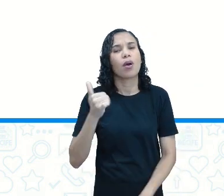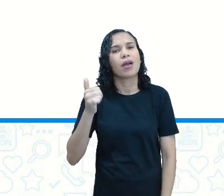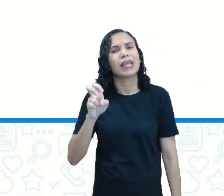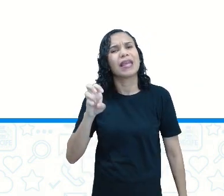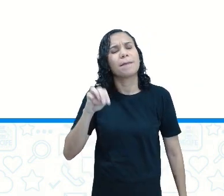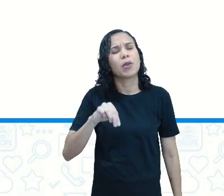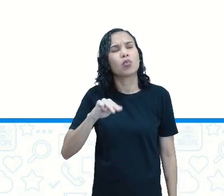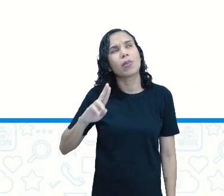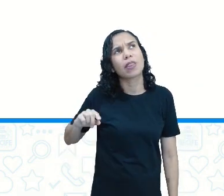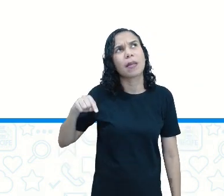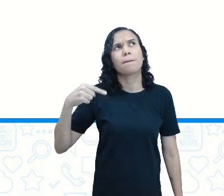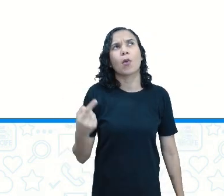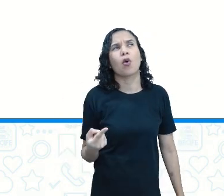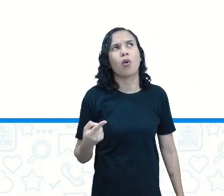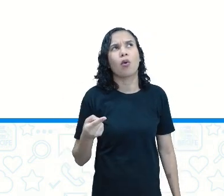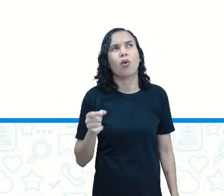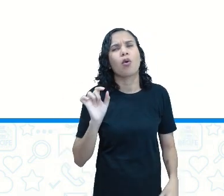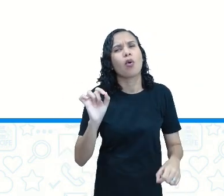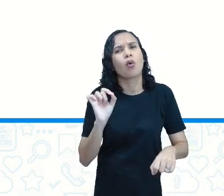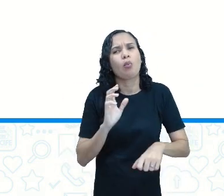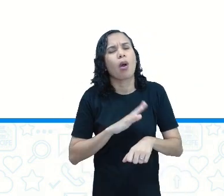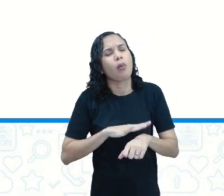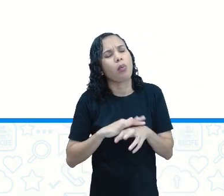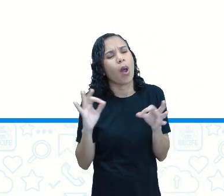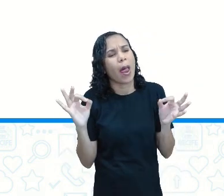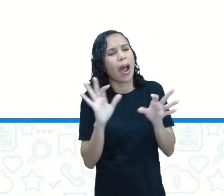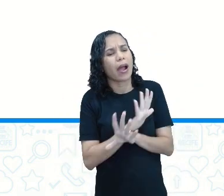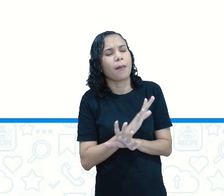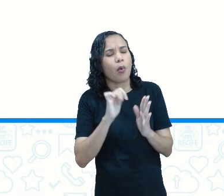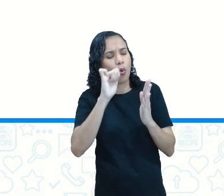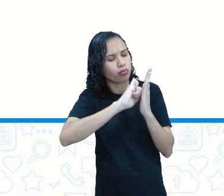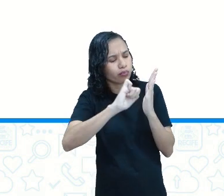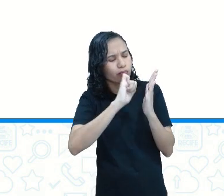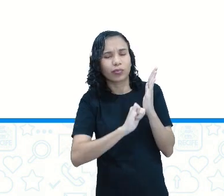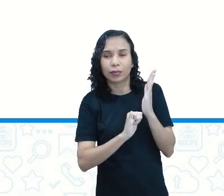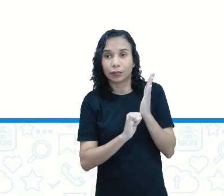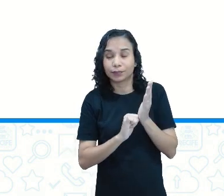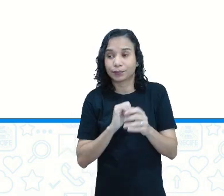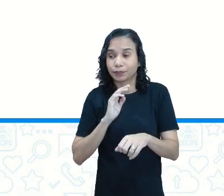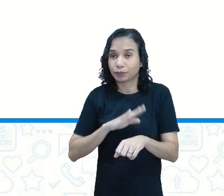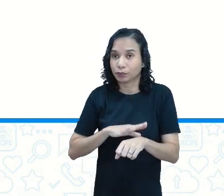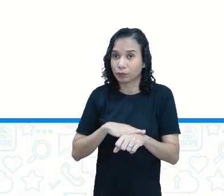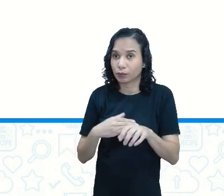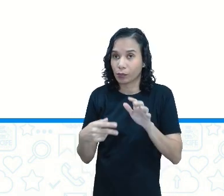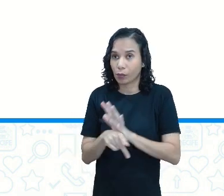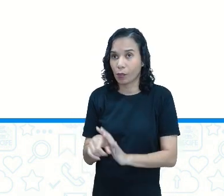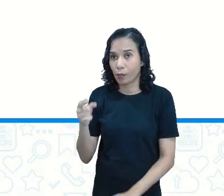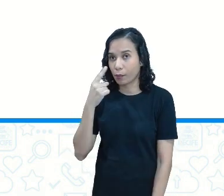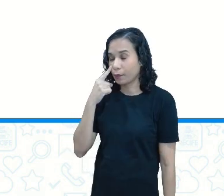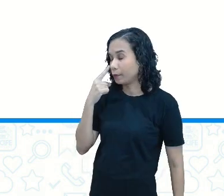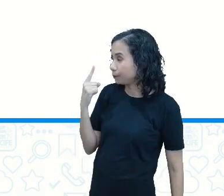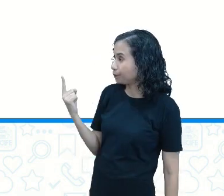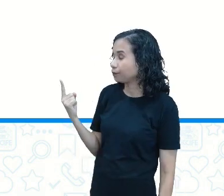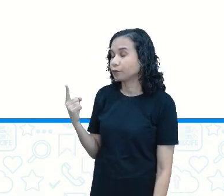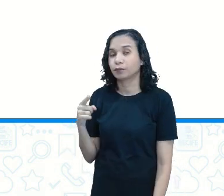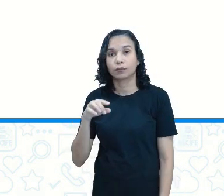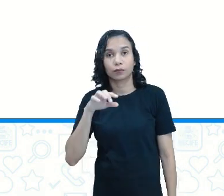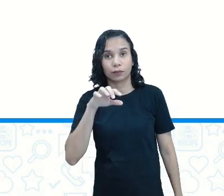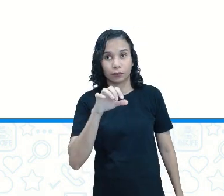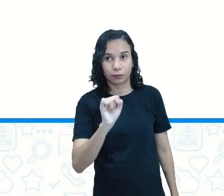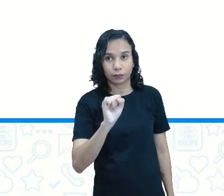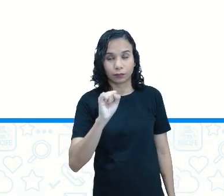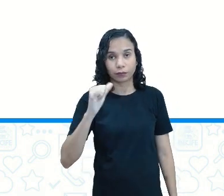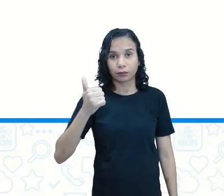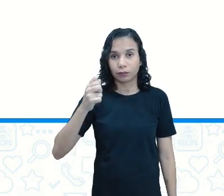minutos depois. Que horas ele terminou sua produção? O relógio de ponteiro está lá marcando, ó, 8h15